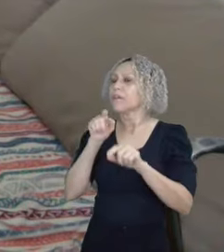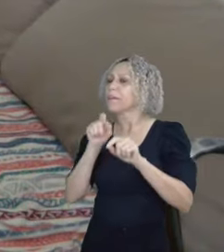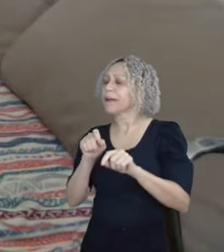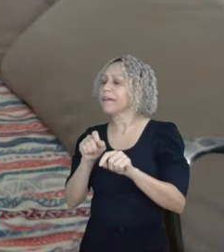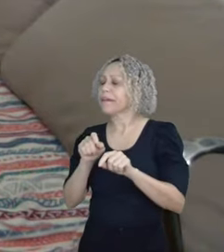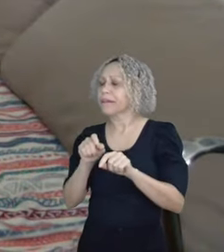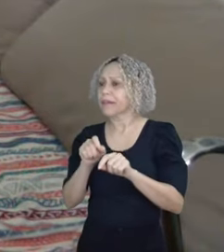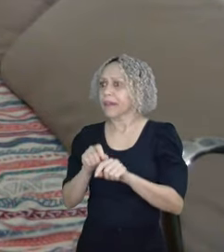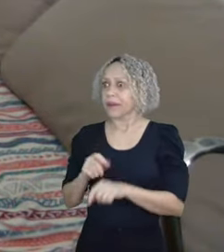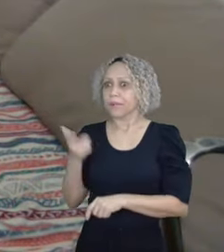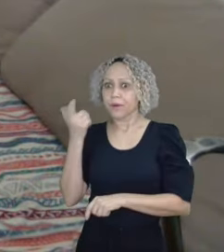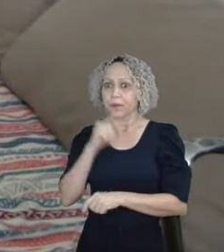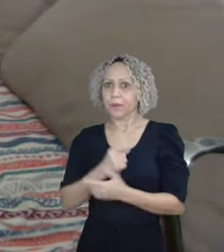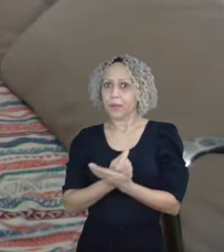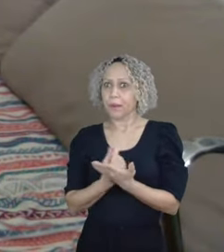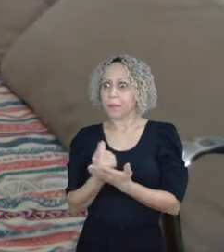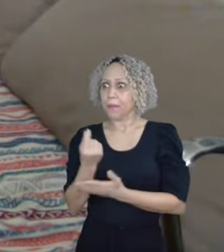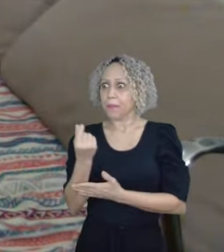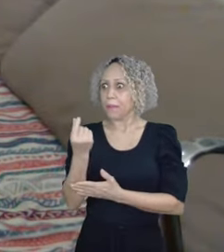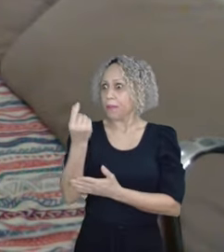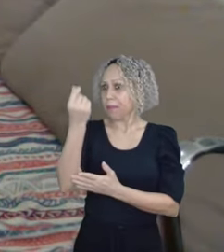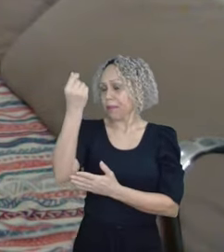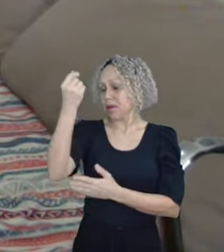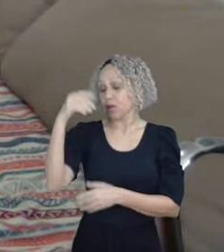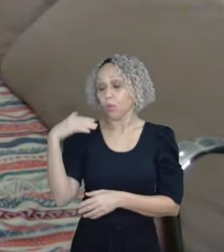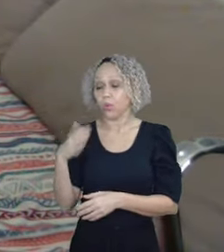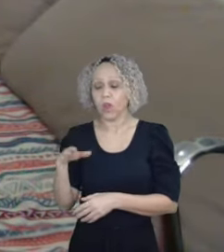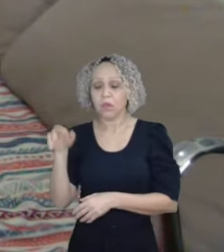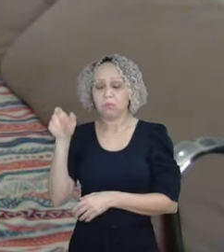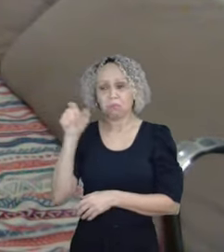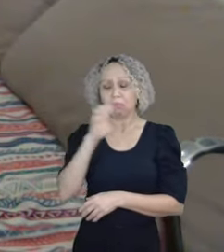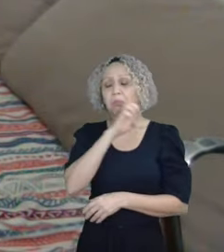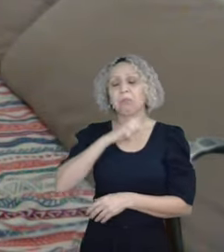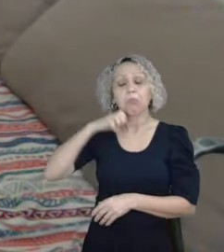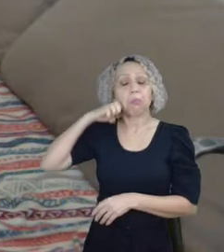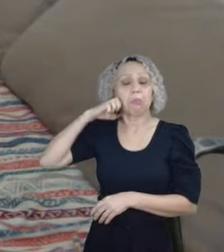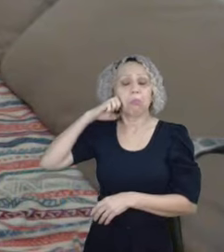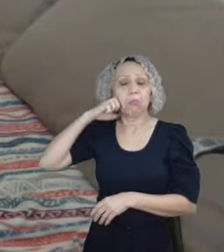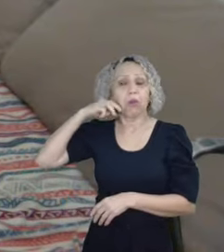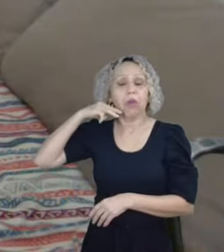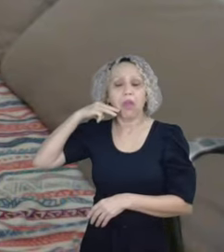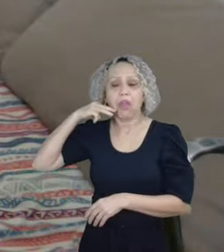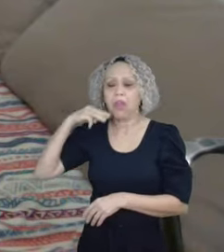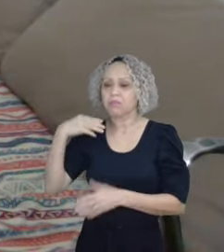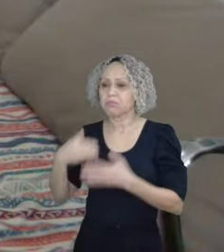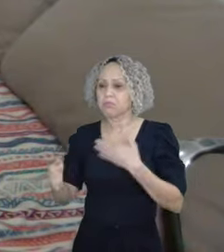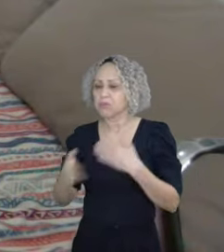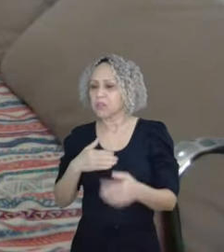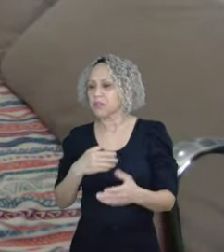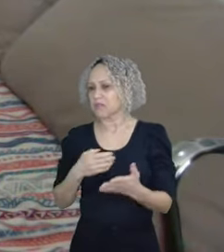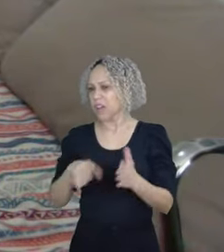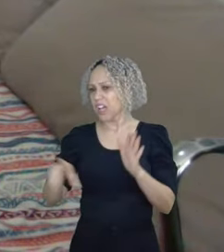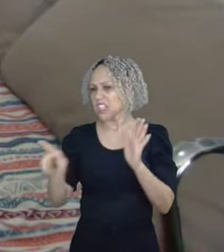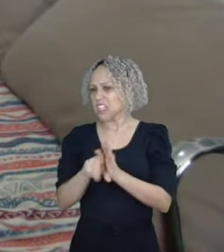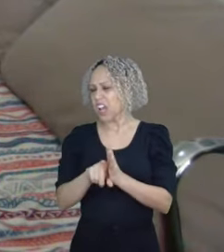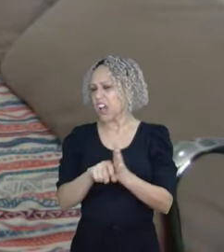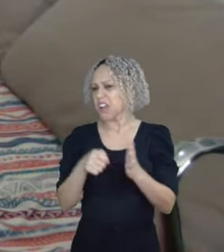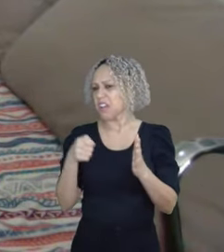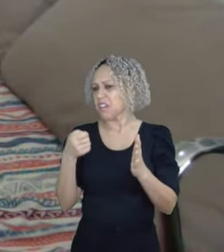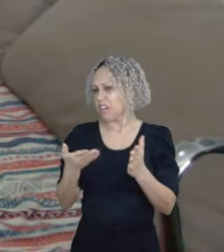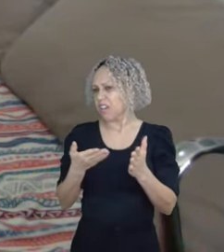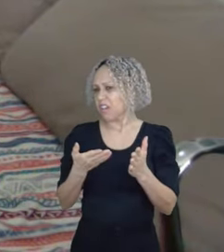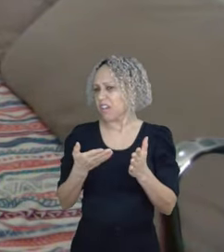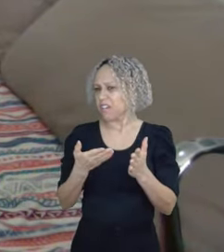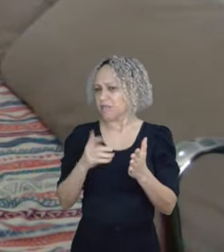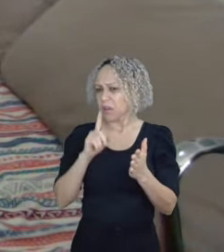que esse sujeito sabe fazer. E se para isso ele tiver que atropelar as leis e as instituições de um país, e colocar em risco